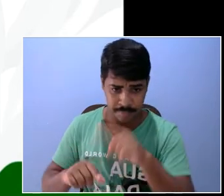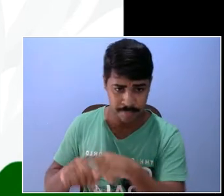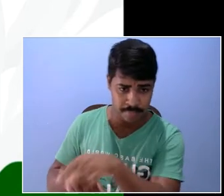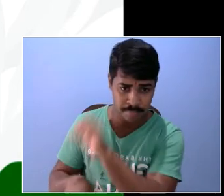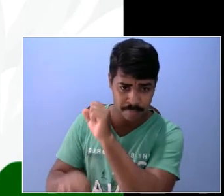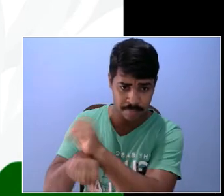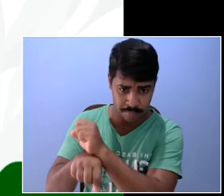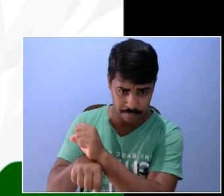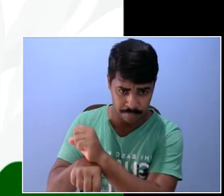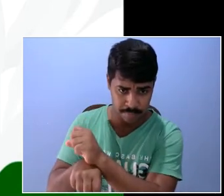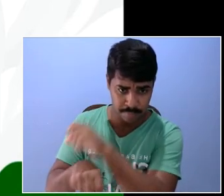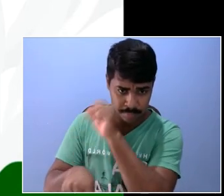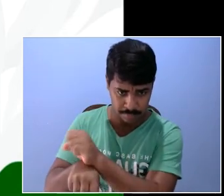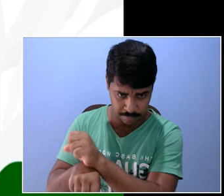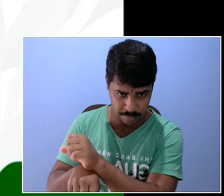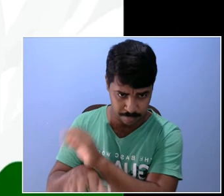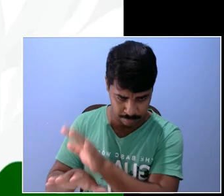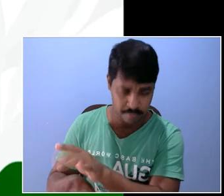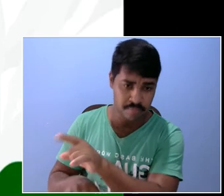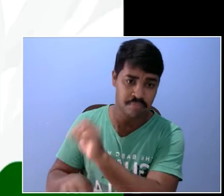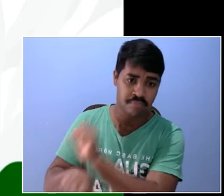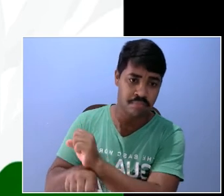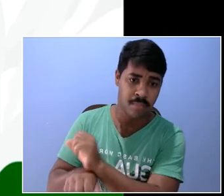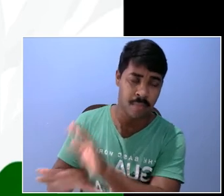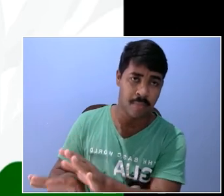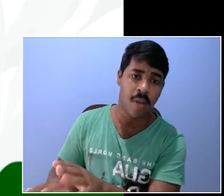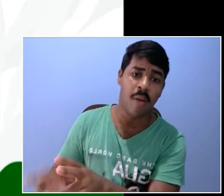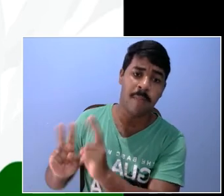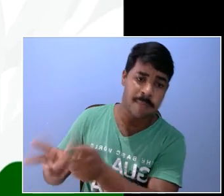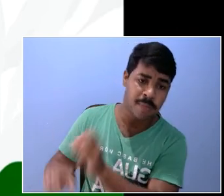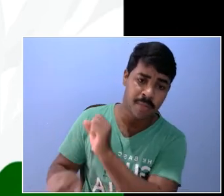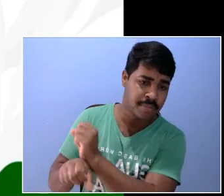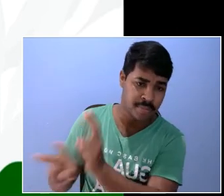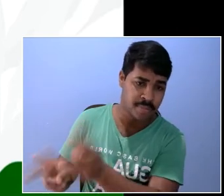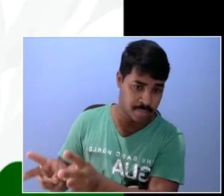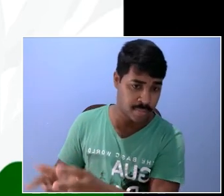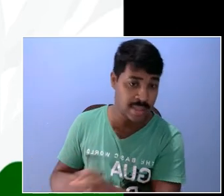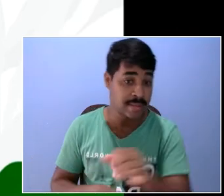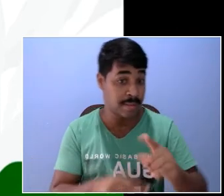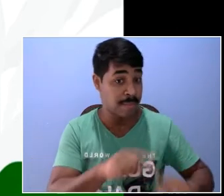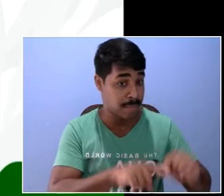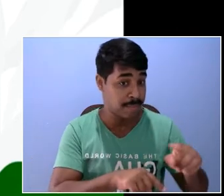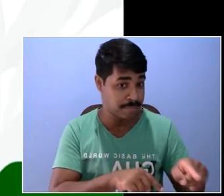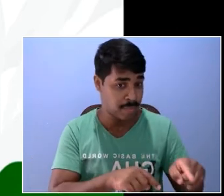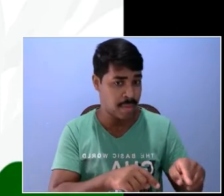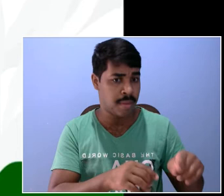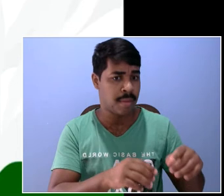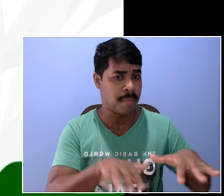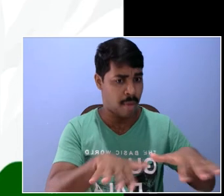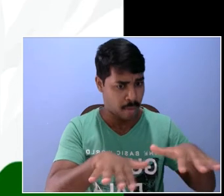em movimento, com velocidade constante. Olha só, vamos entender isso daqui, porque esse conceito, apesar de